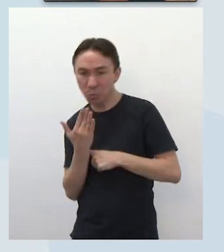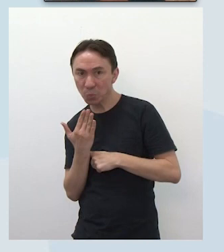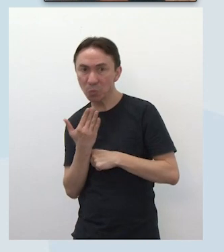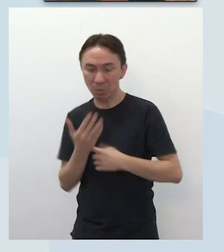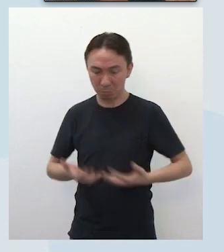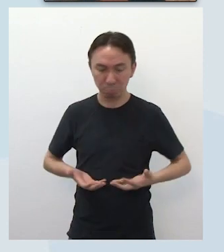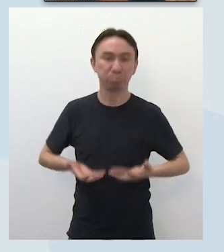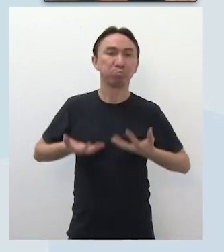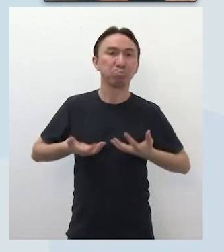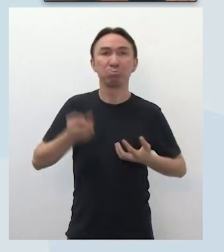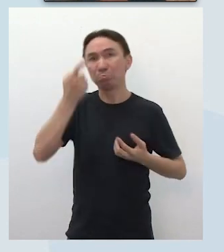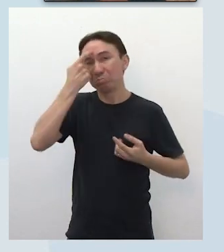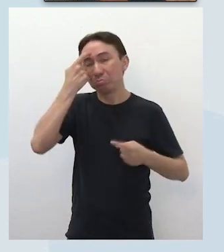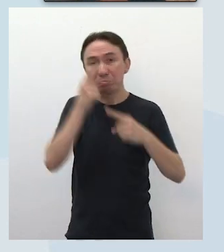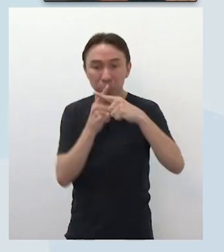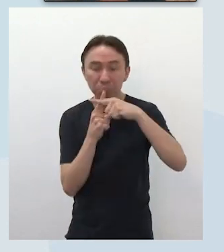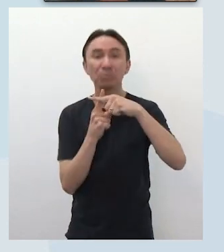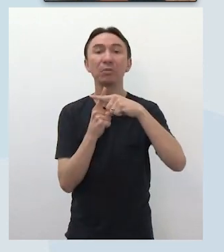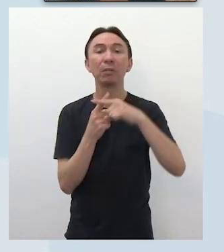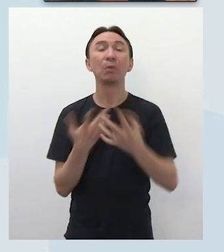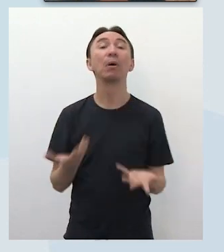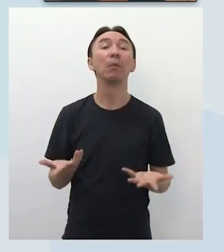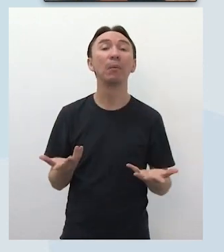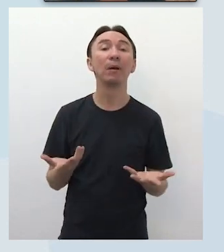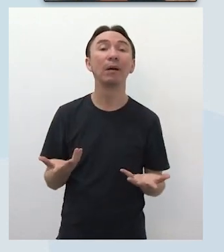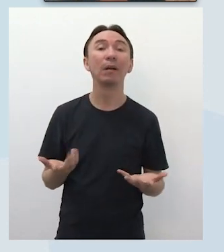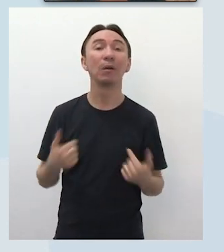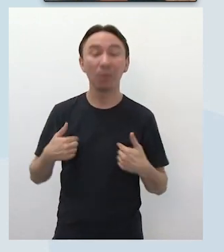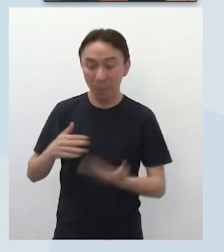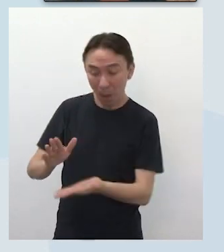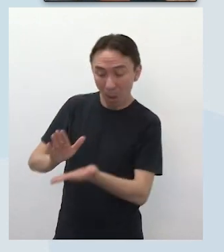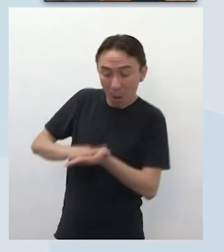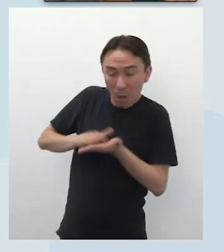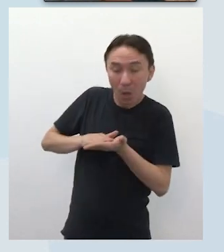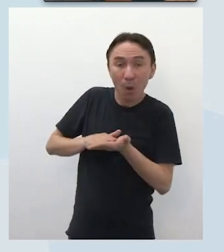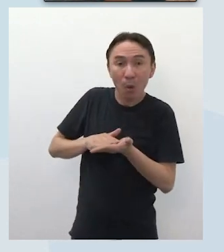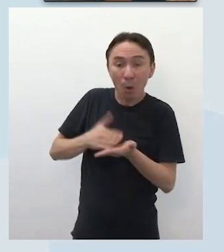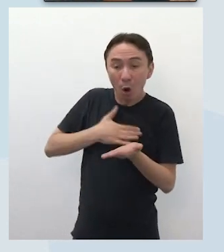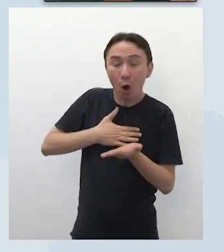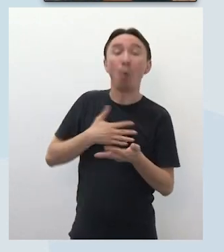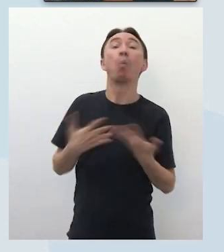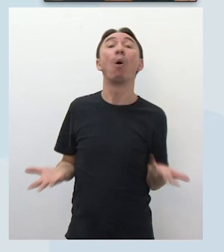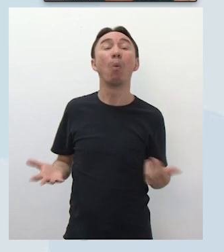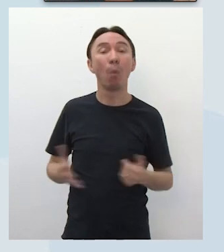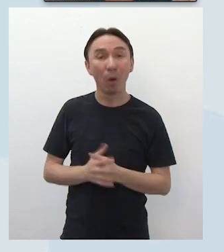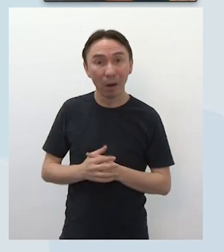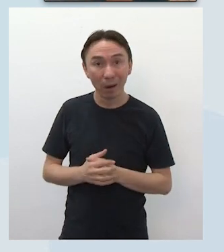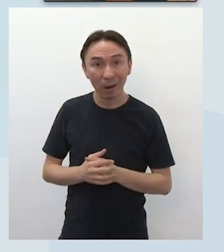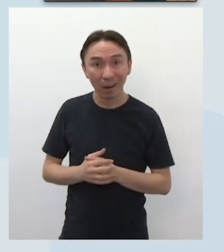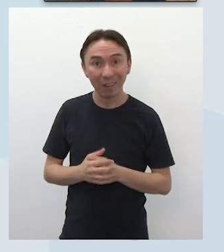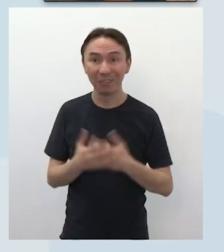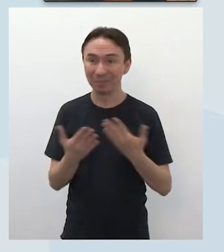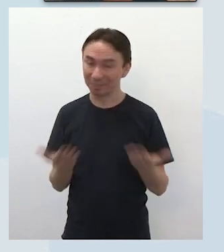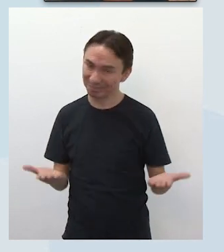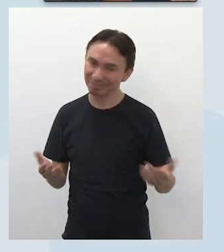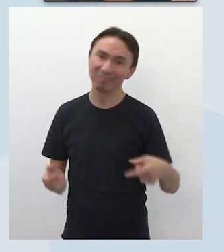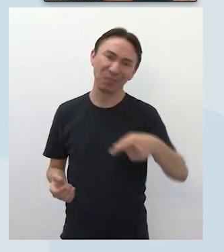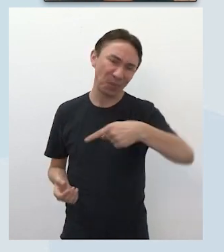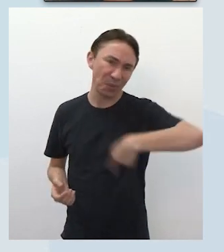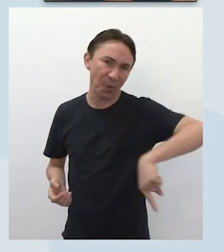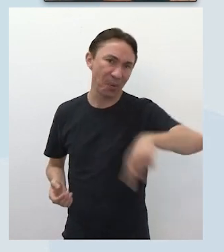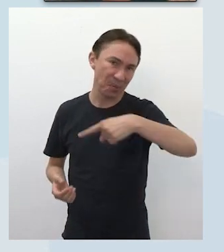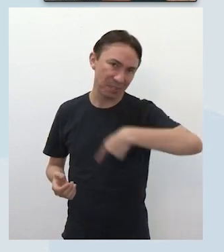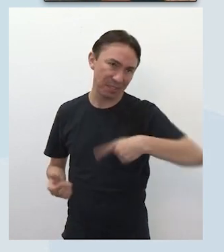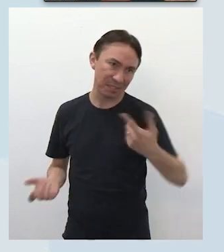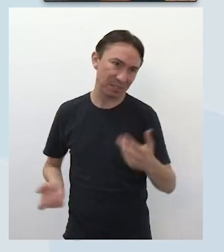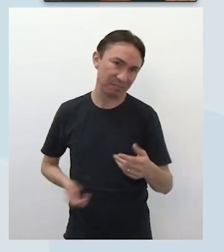autoestima, né? Que elogio que eu gosto de receber? Claro que se a gente não tiver nesse momento nenhuma